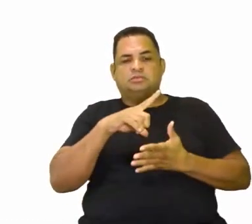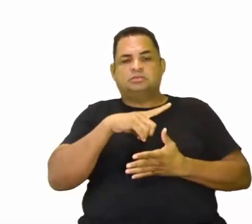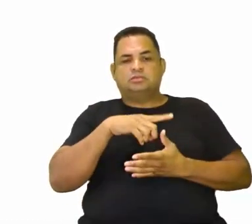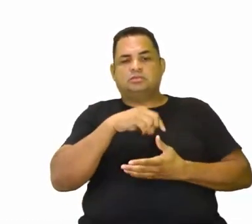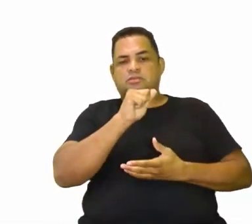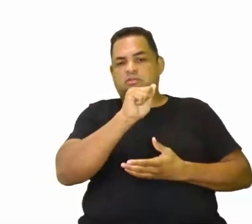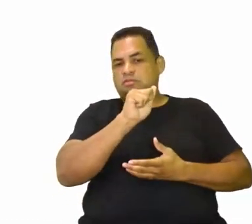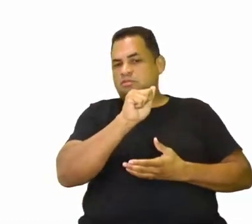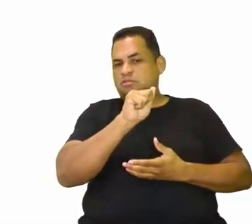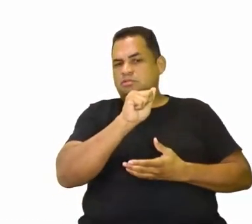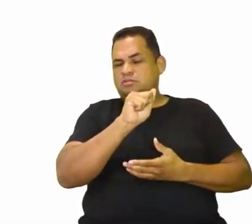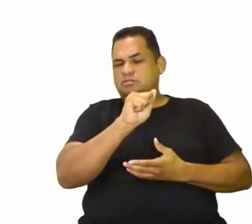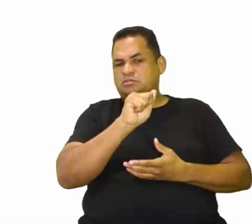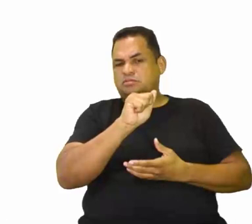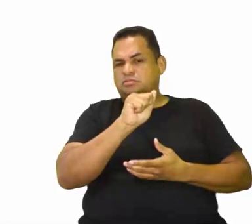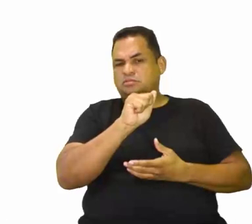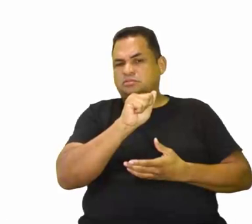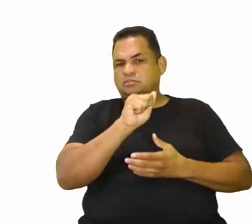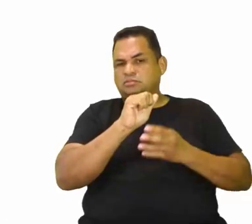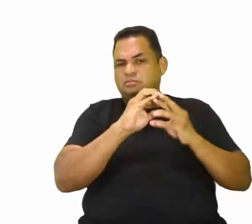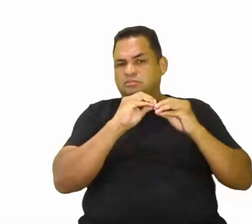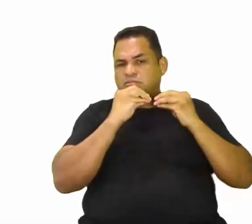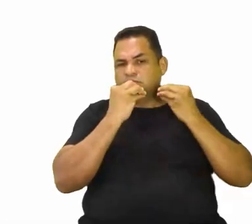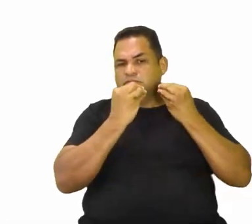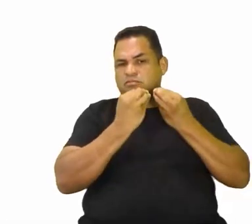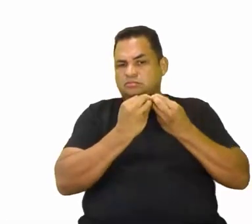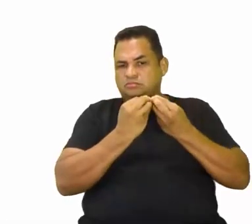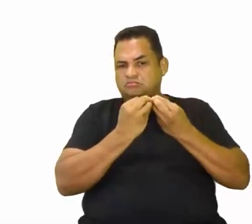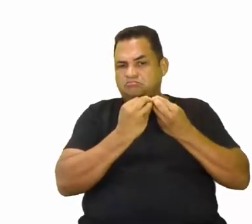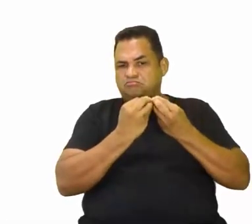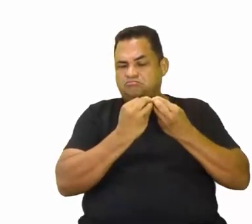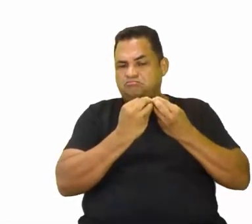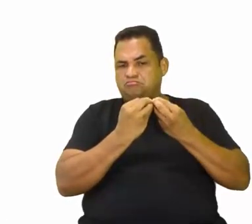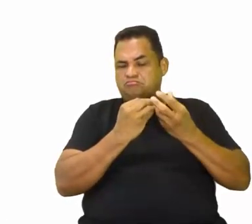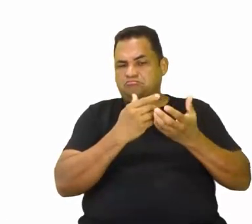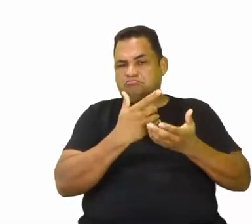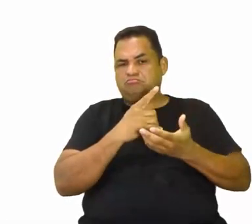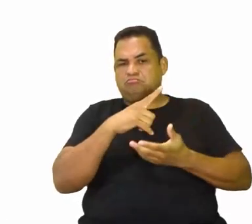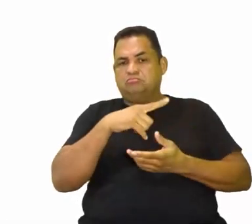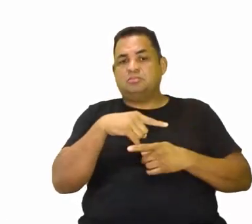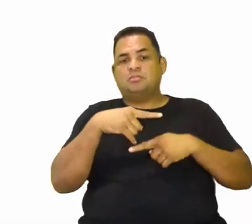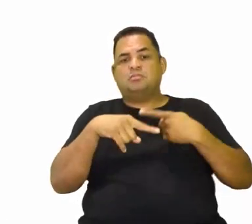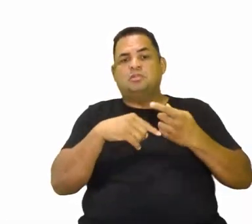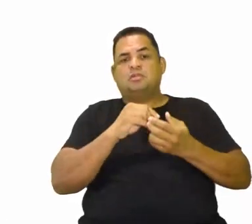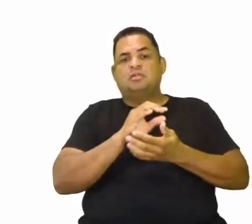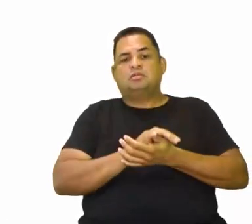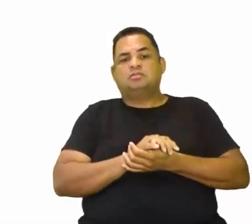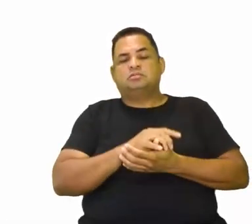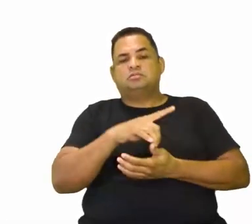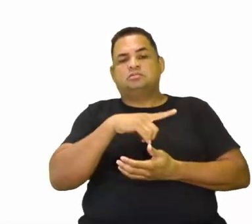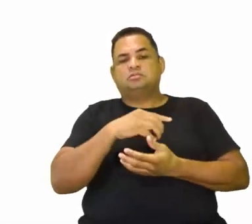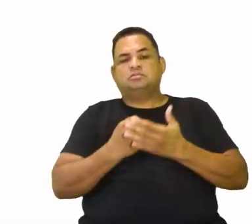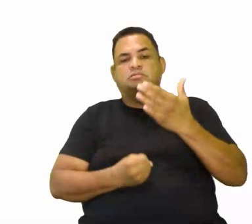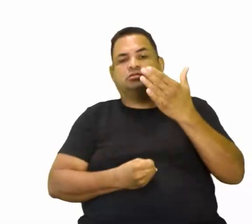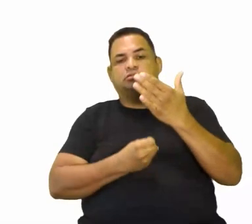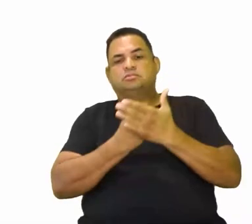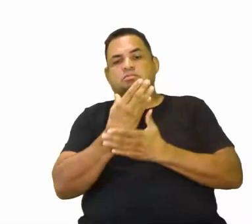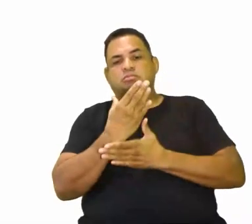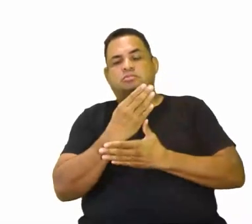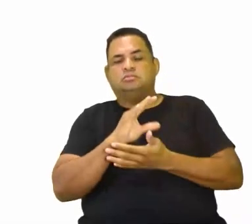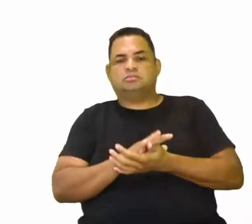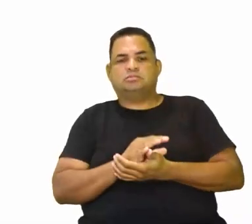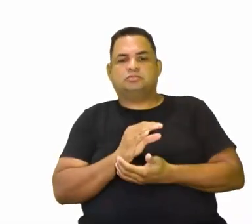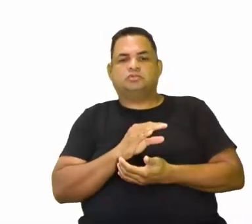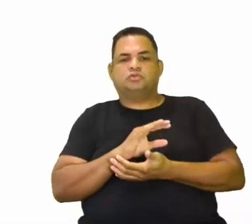ser uma substância composta. E a partir do elemento A, nós vamos ter origem de